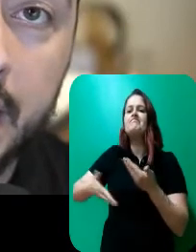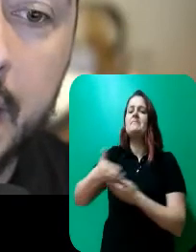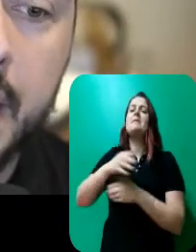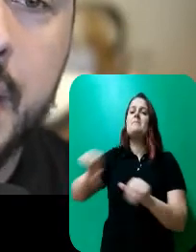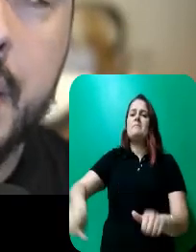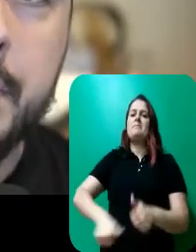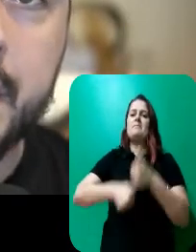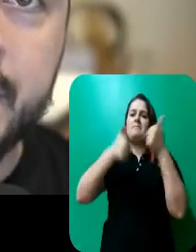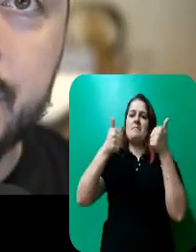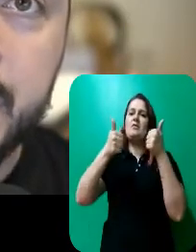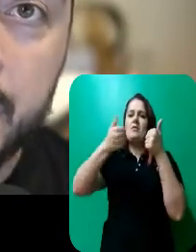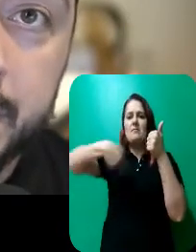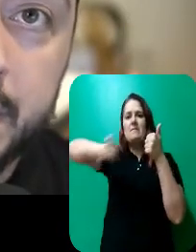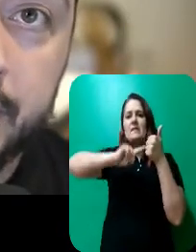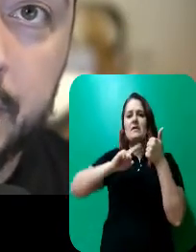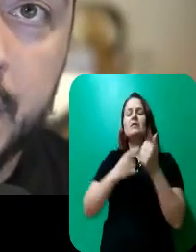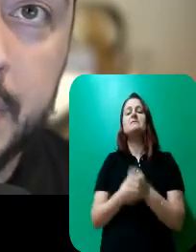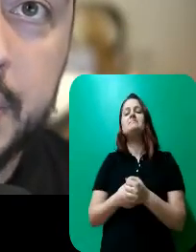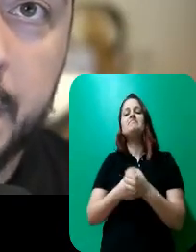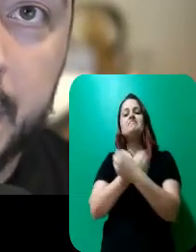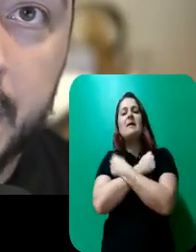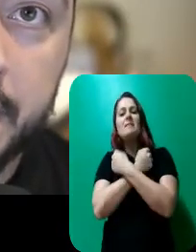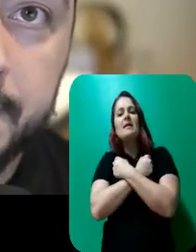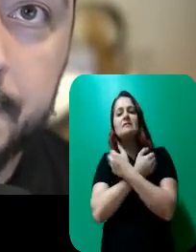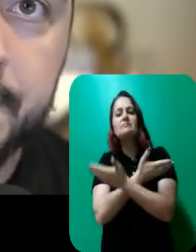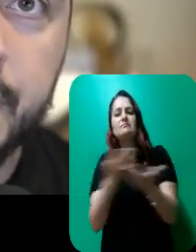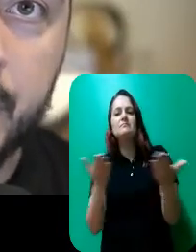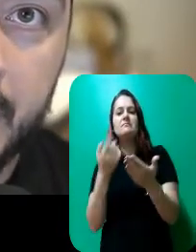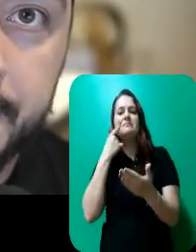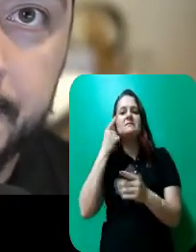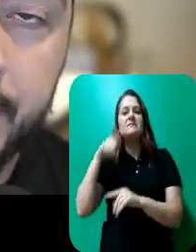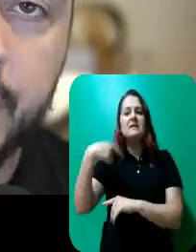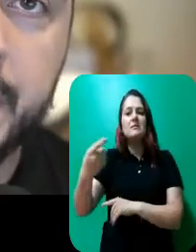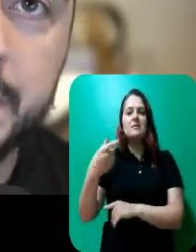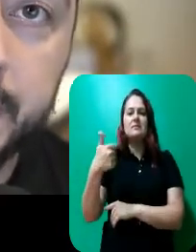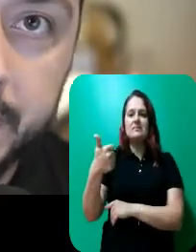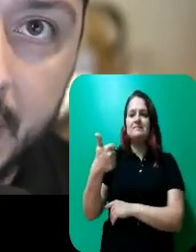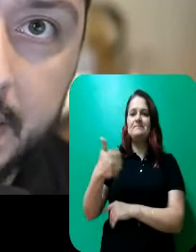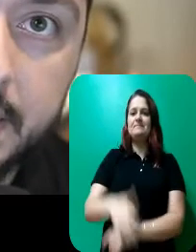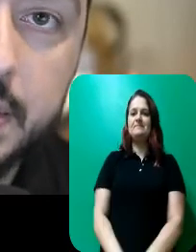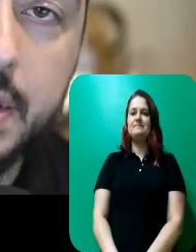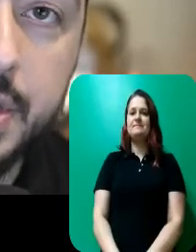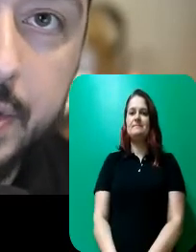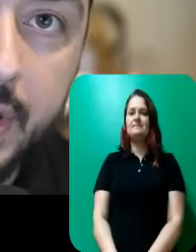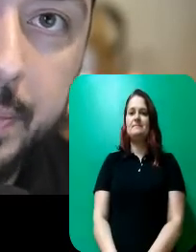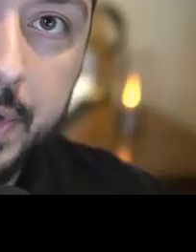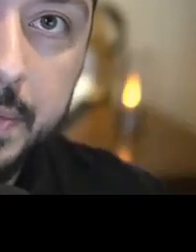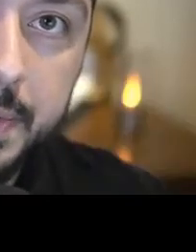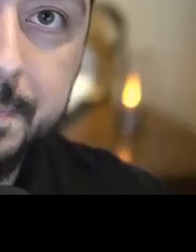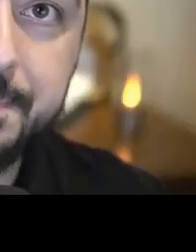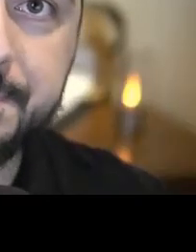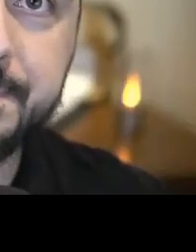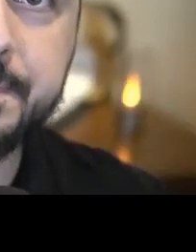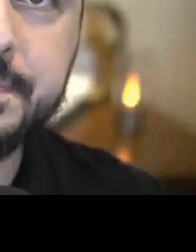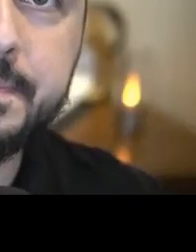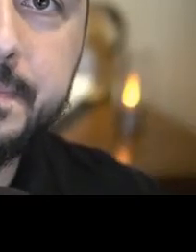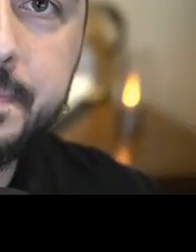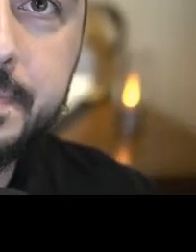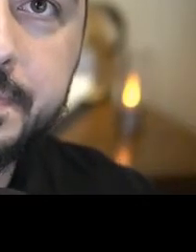até lá para fazer o melhor possível com o que a gente tem por aqui. Ok? Um abraço para vocês e a gente se vê na próxima.